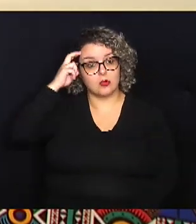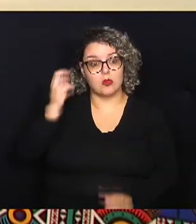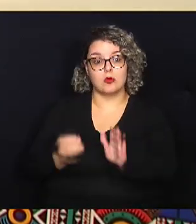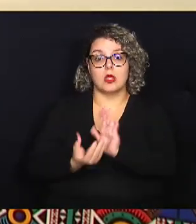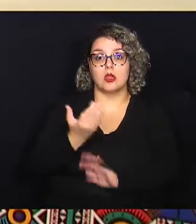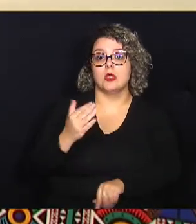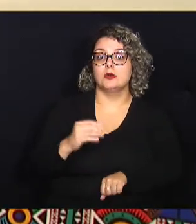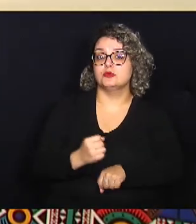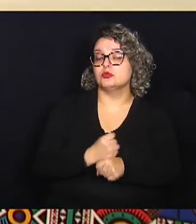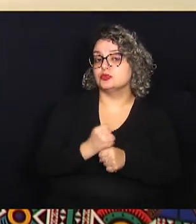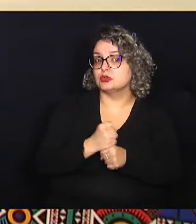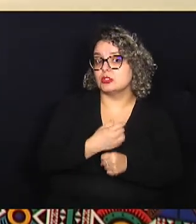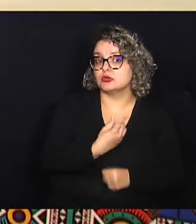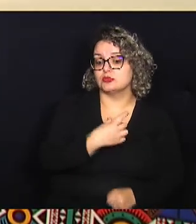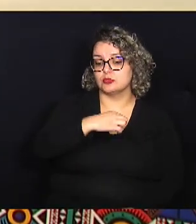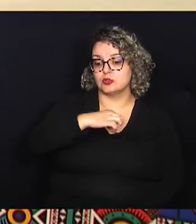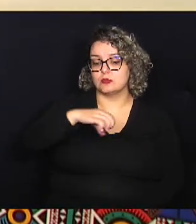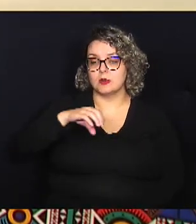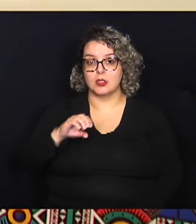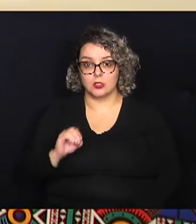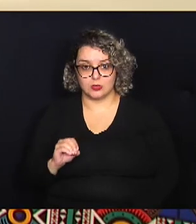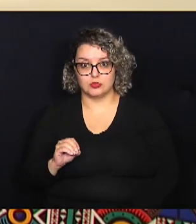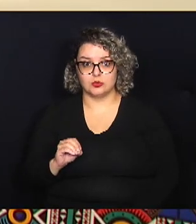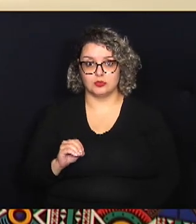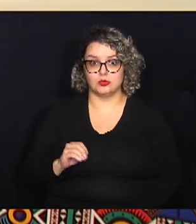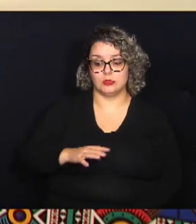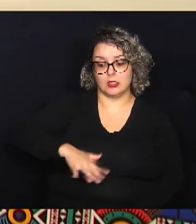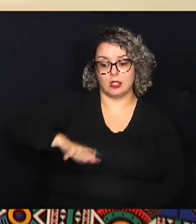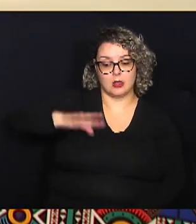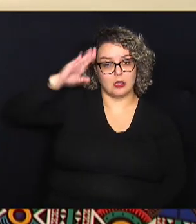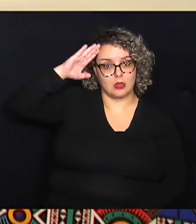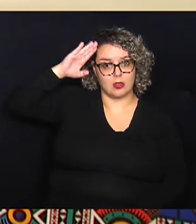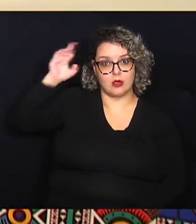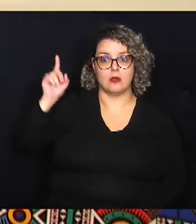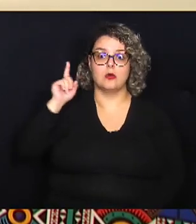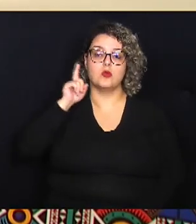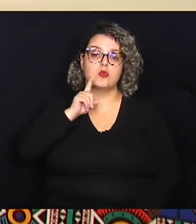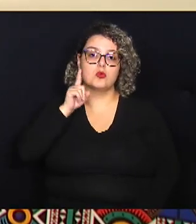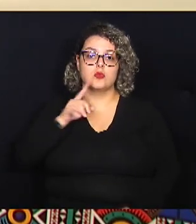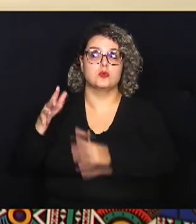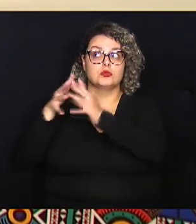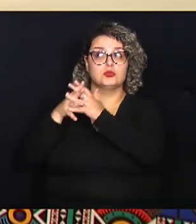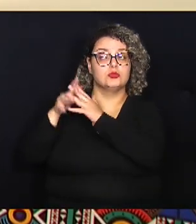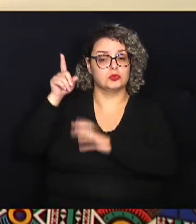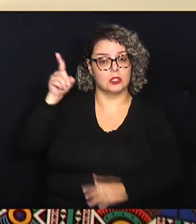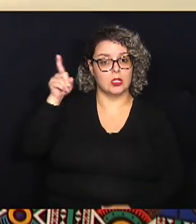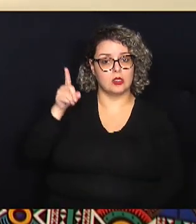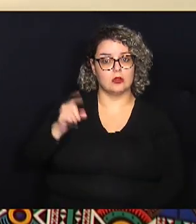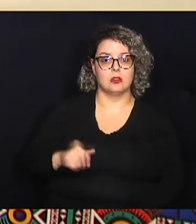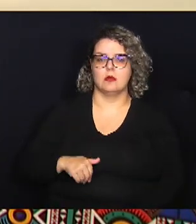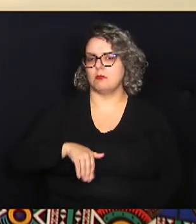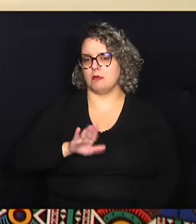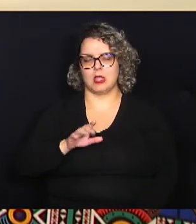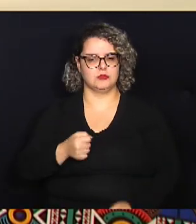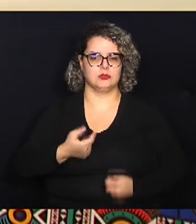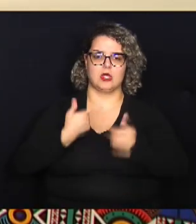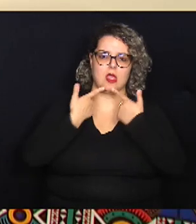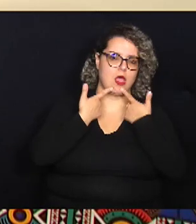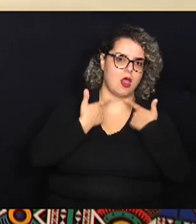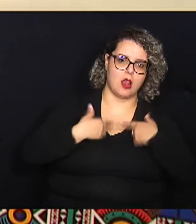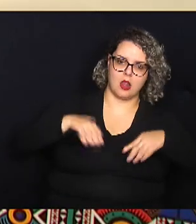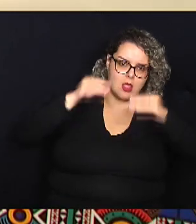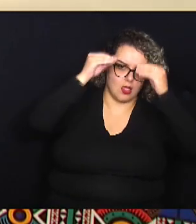anos 90, no meio acadêmico dos Estados Unidos. Gênero artístico que transcende a linguagem estética ao